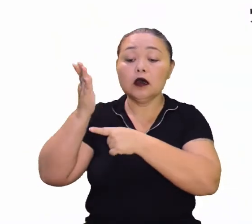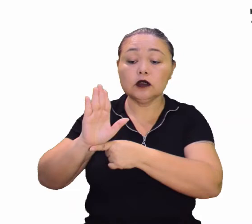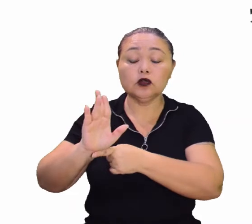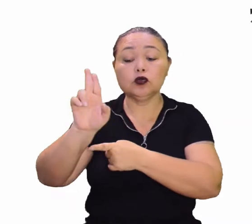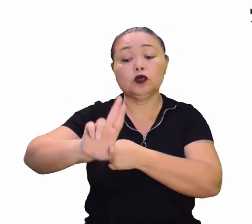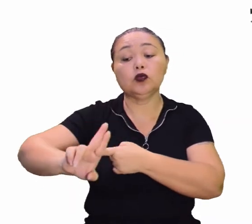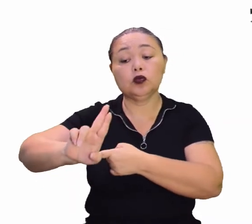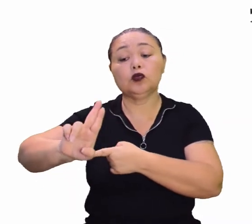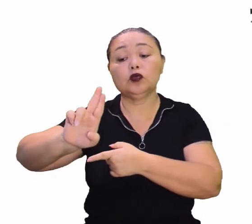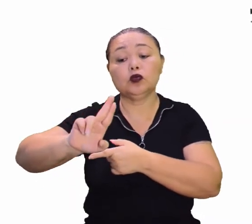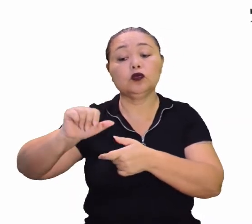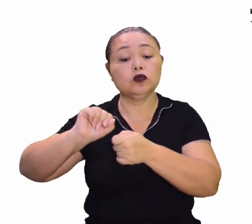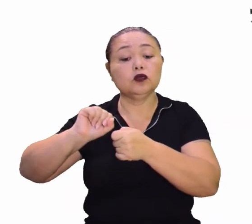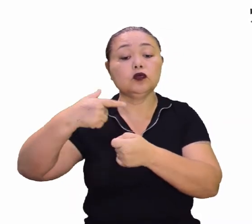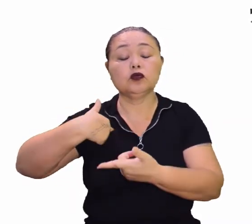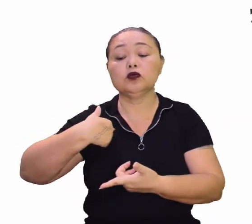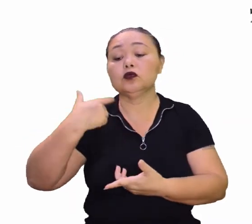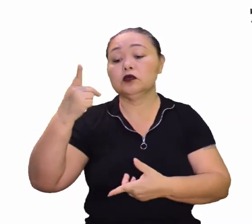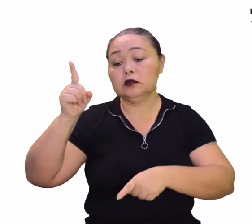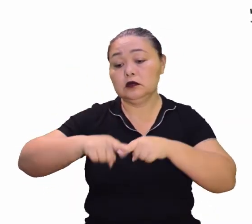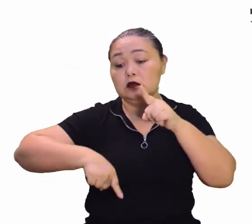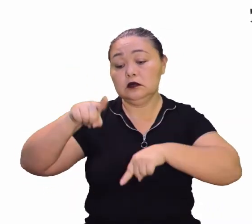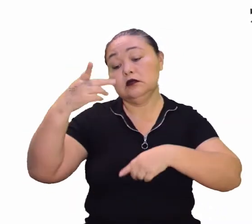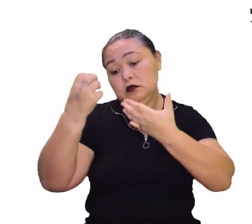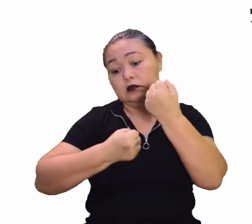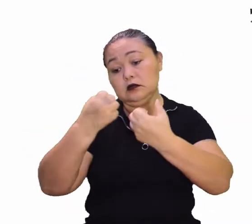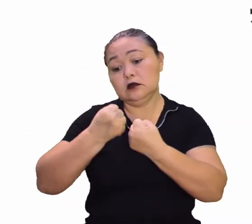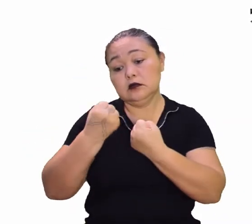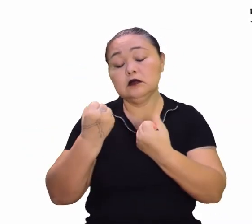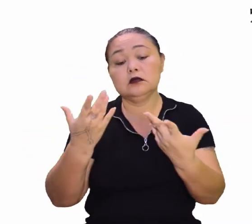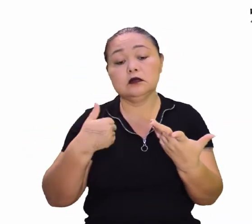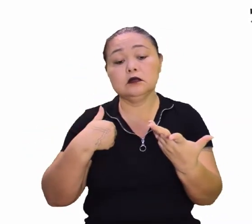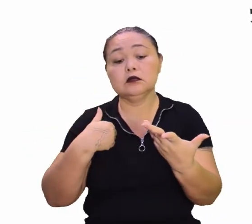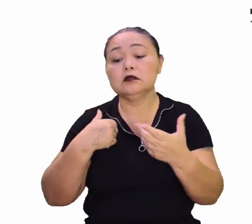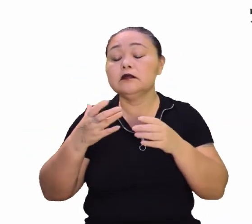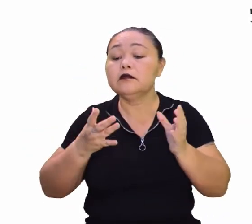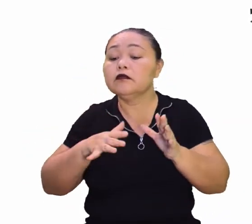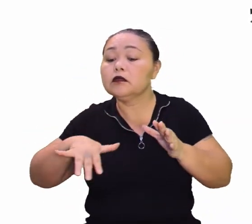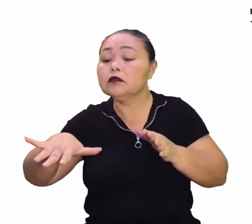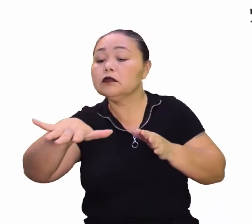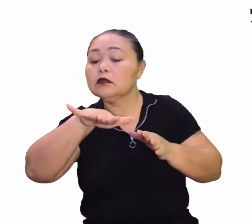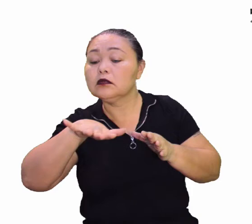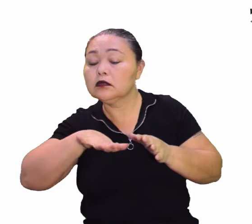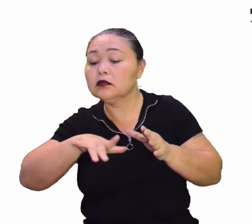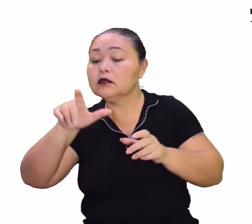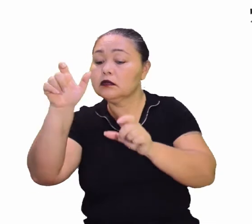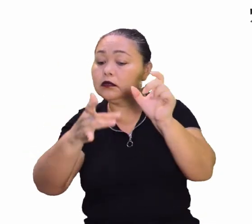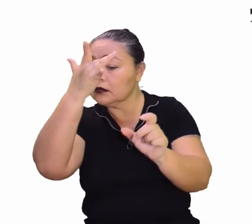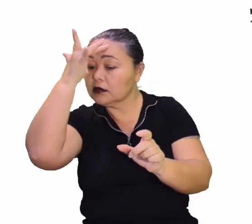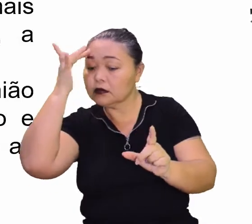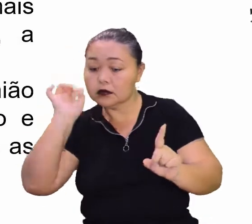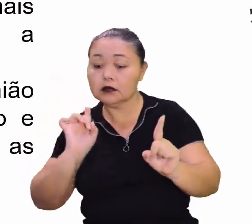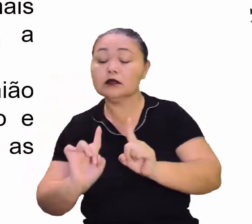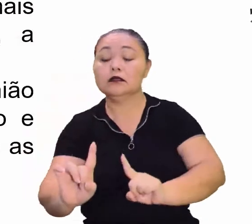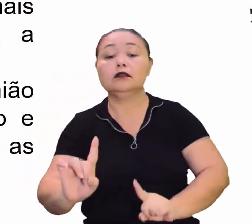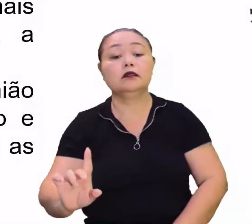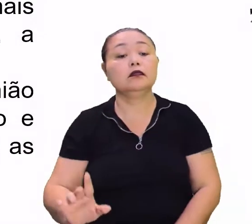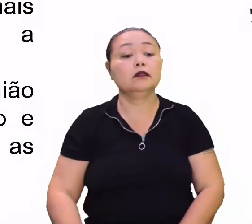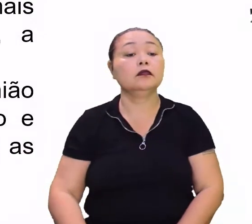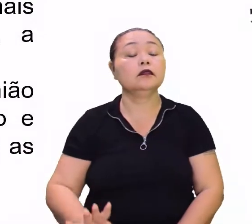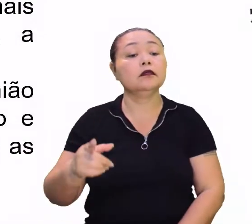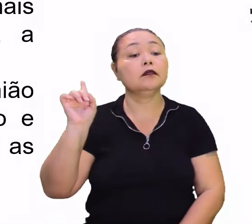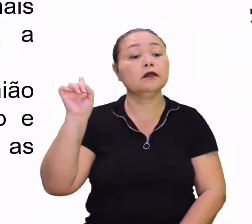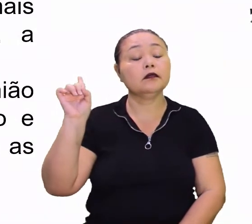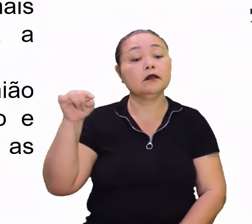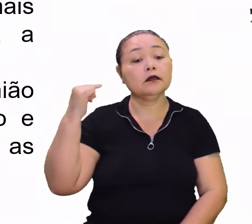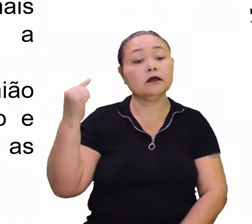consumo bem alto desse produto. Isso, e também é uma faixa onde tem uma grande aglomeração populacional, né? Muito bem.